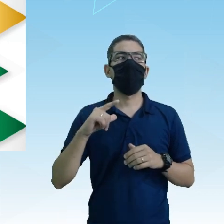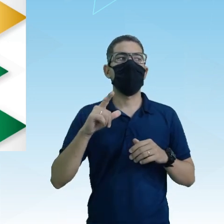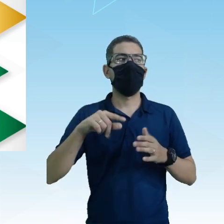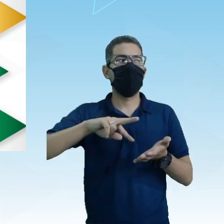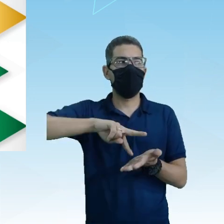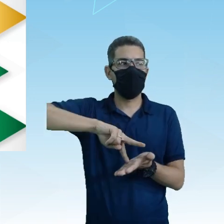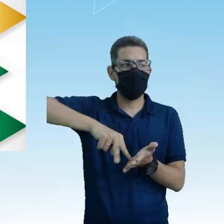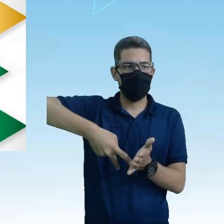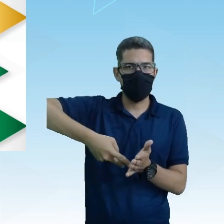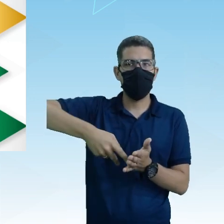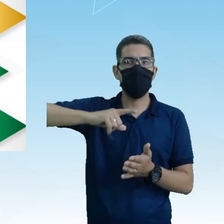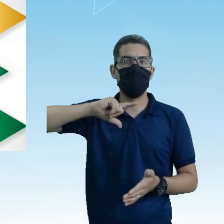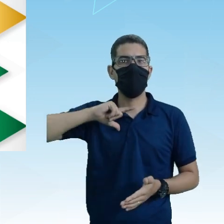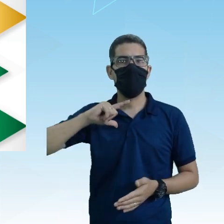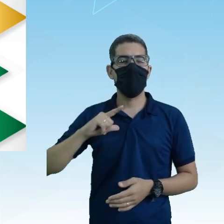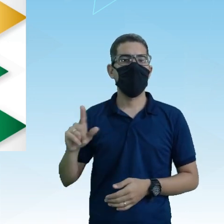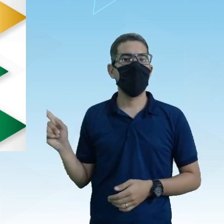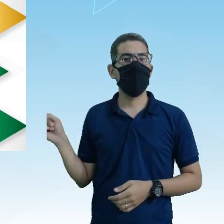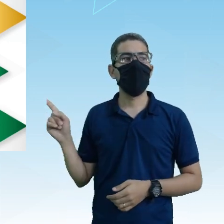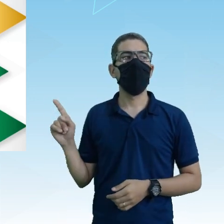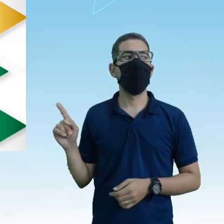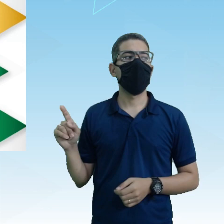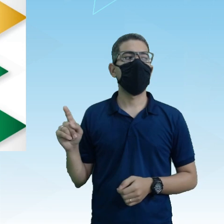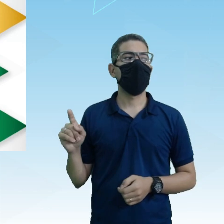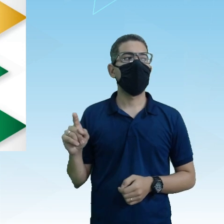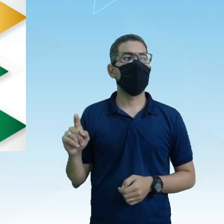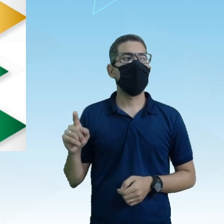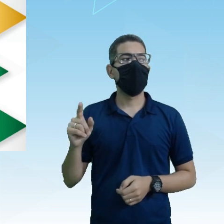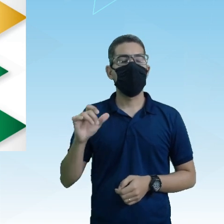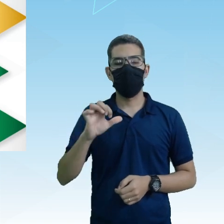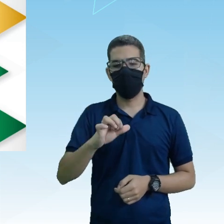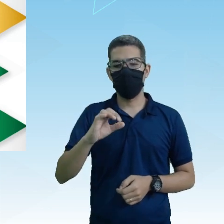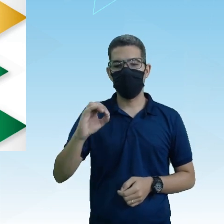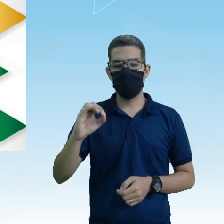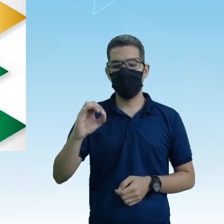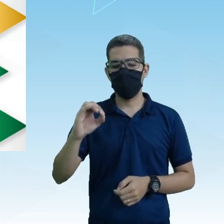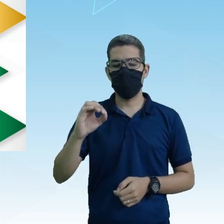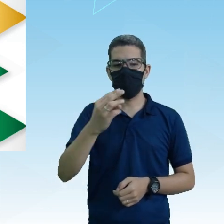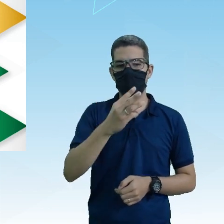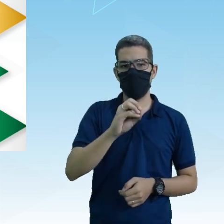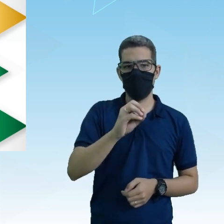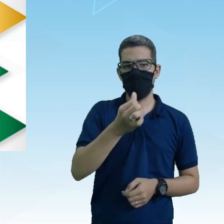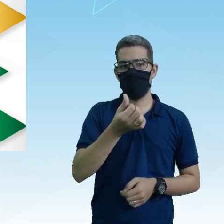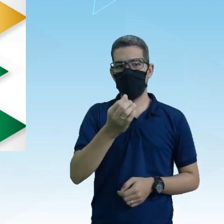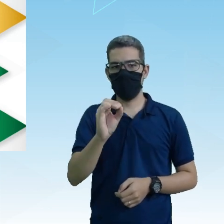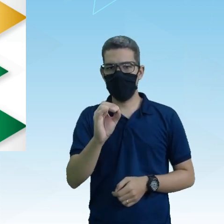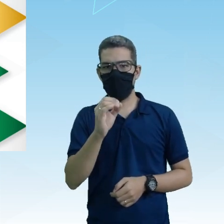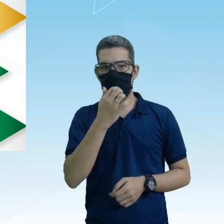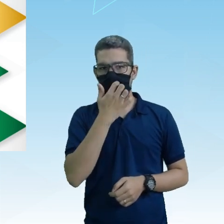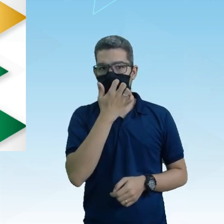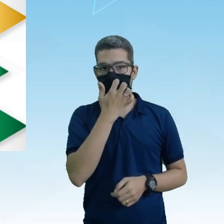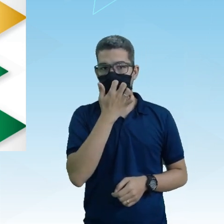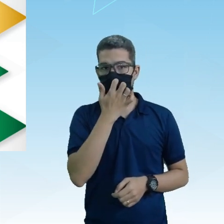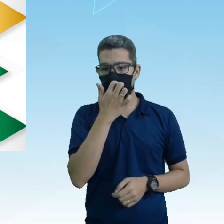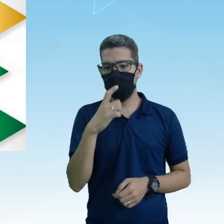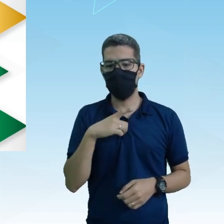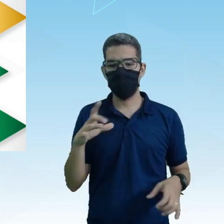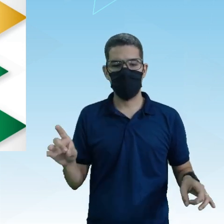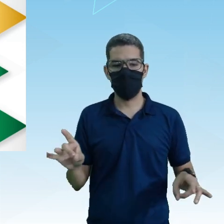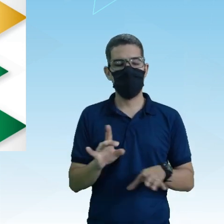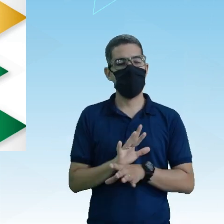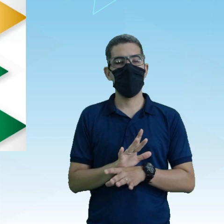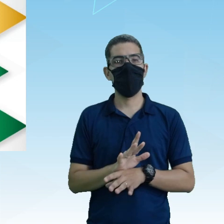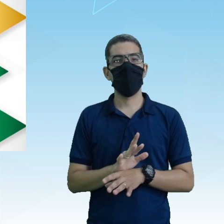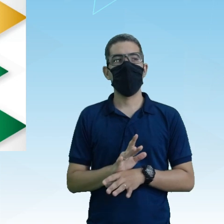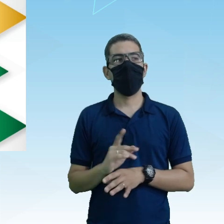compasso que a gente tem aí, essa régua, na verdade, tá 90, 30 e 60, beleza? Ela já vem pronta. Como é que eu vou fazer